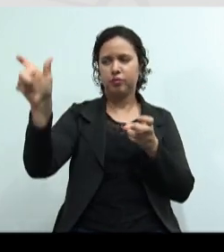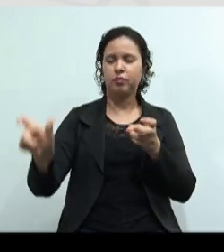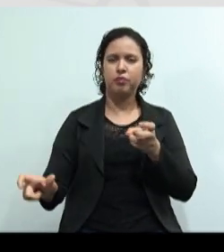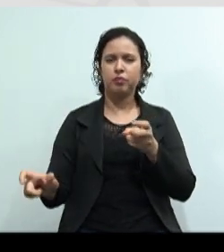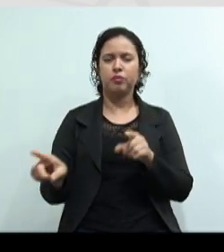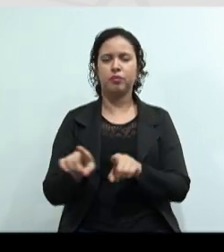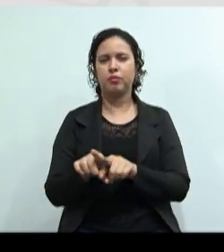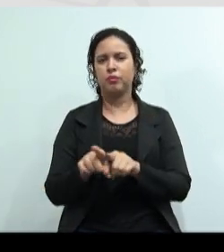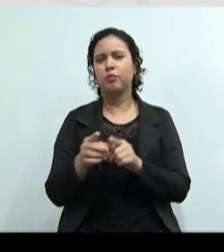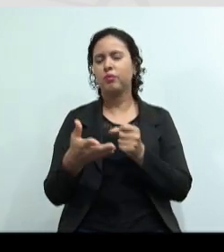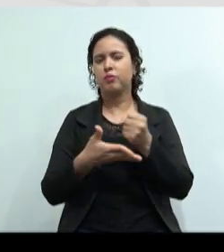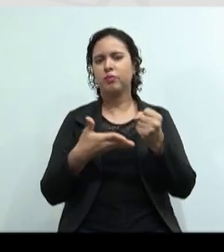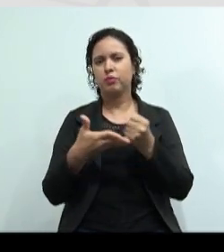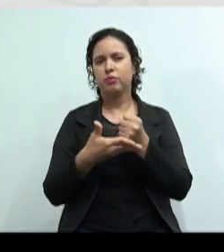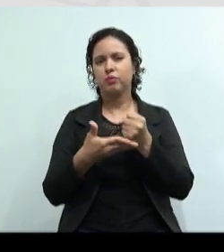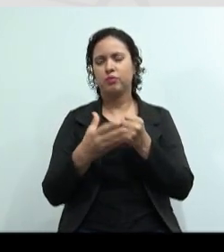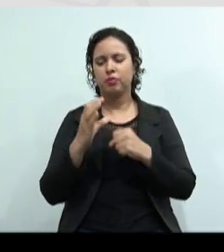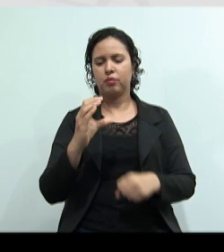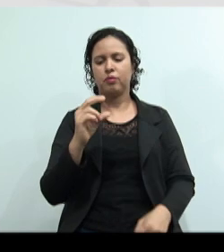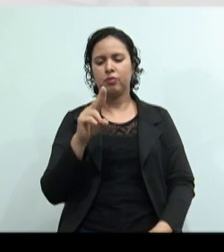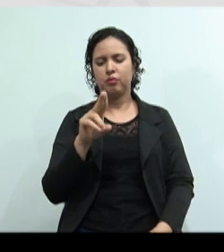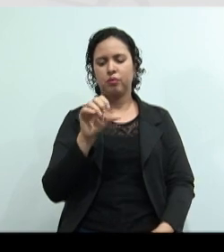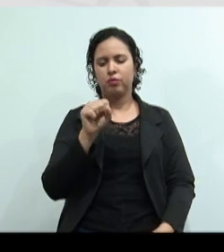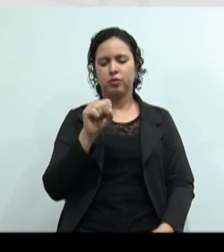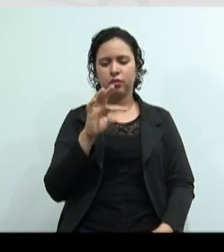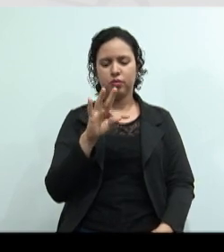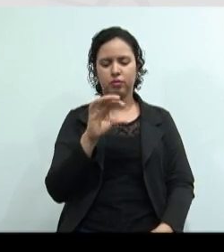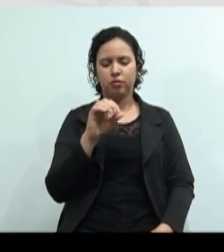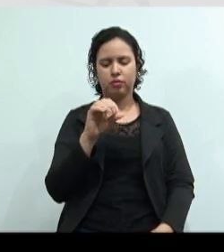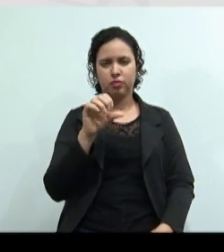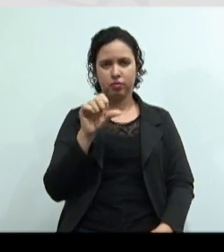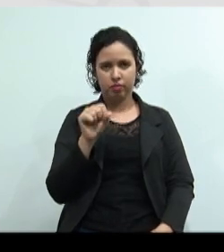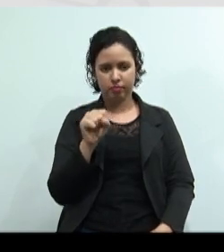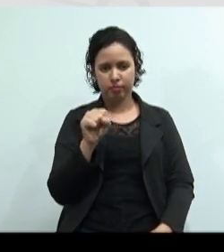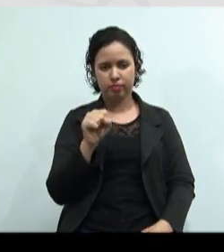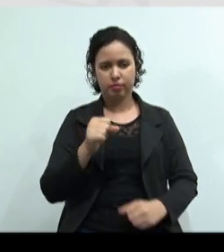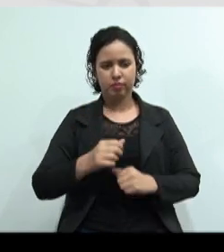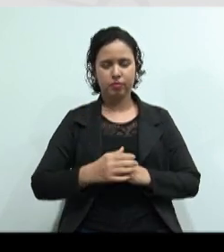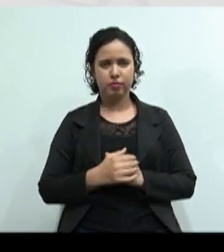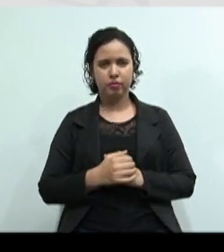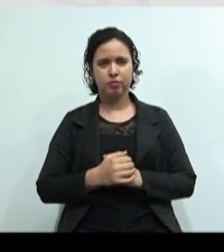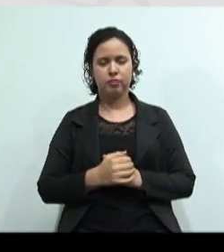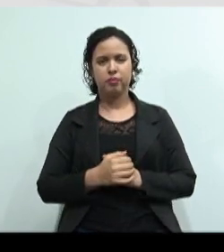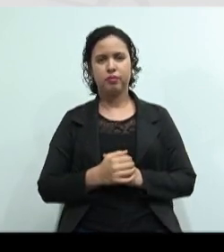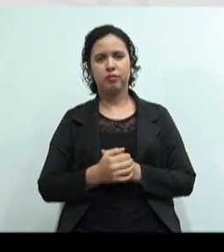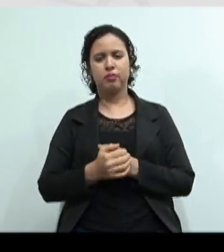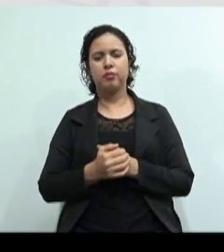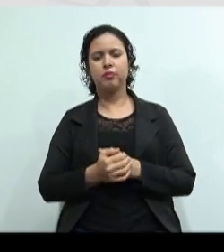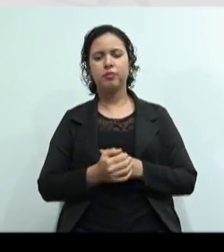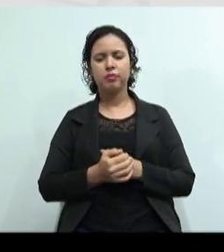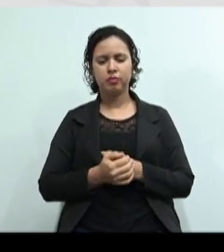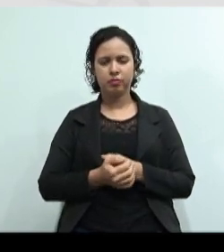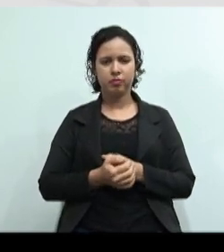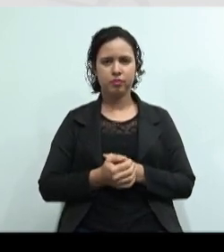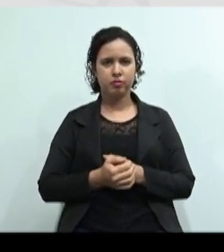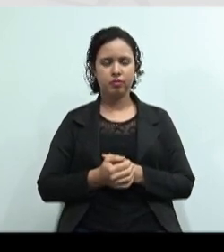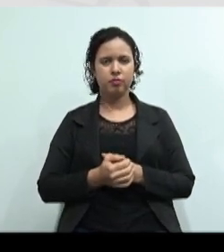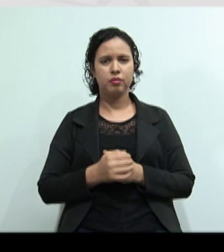método baseado nos custos. E aí, é verdadeiro ou falso? Cadê, gente, a resposta de vocês? Então, ela